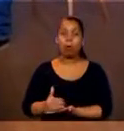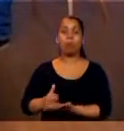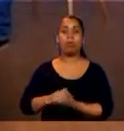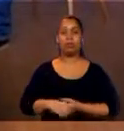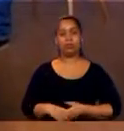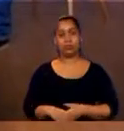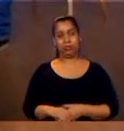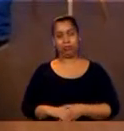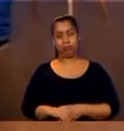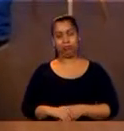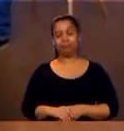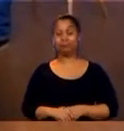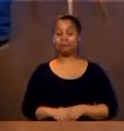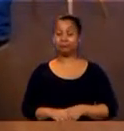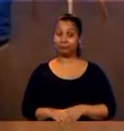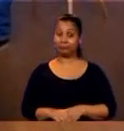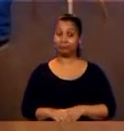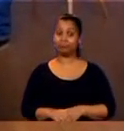funcionar.